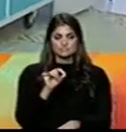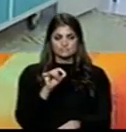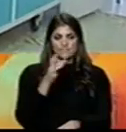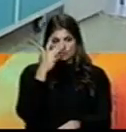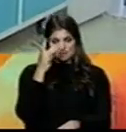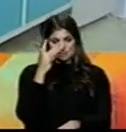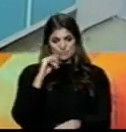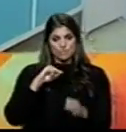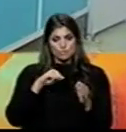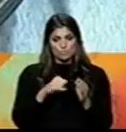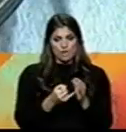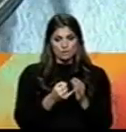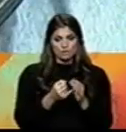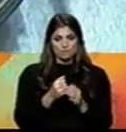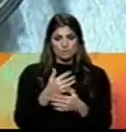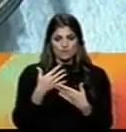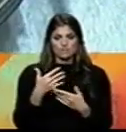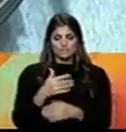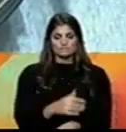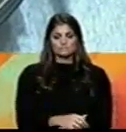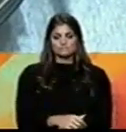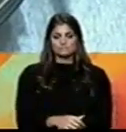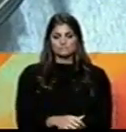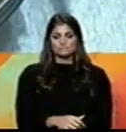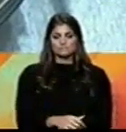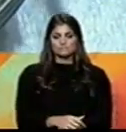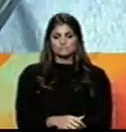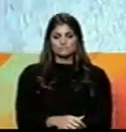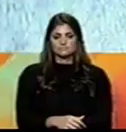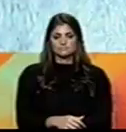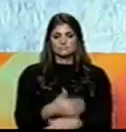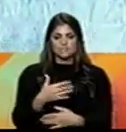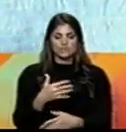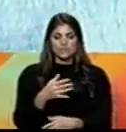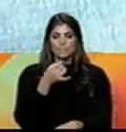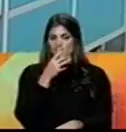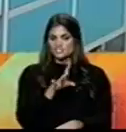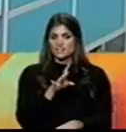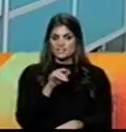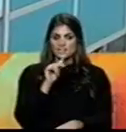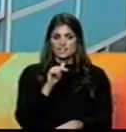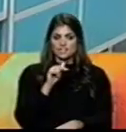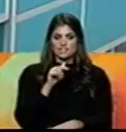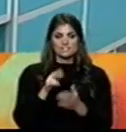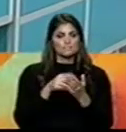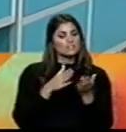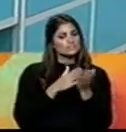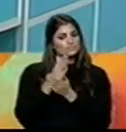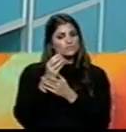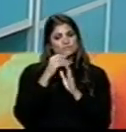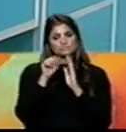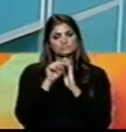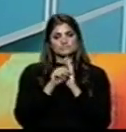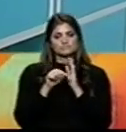abrir aqui um buraquinho no centro. E então? E agora vamos deixar aqui de lado à espera da continuação da receita. E com a farinha